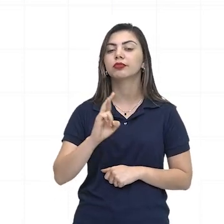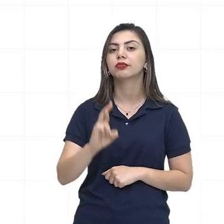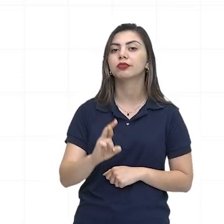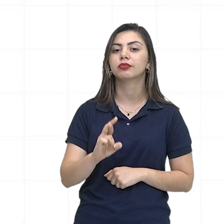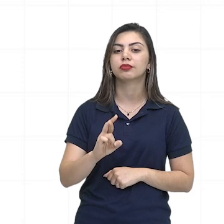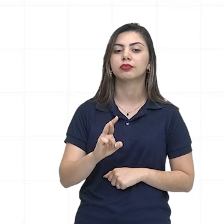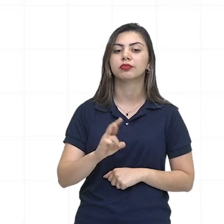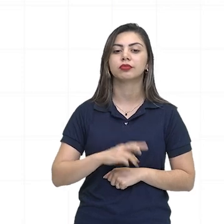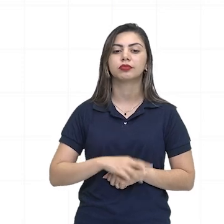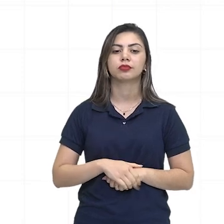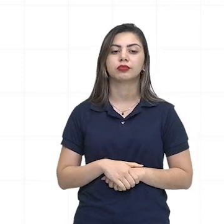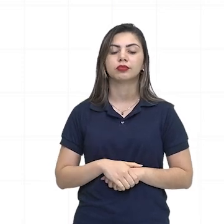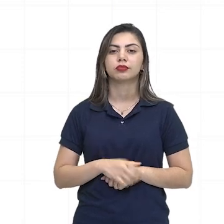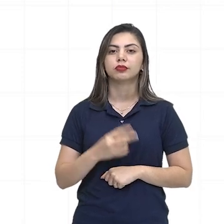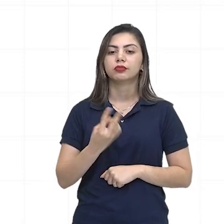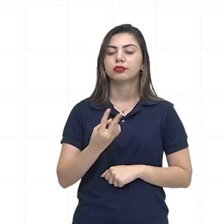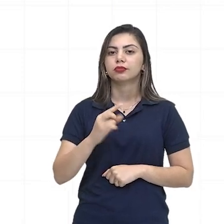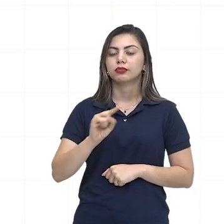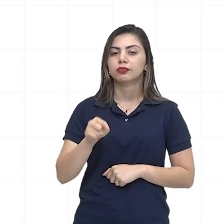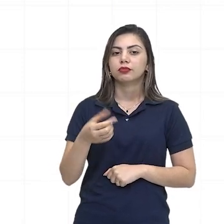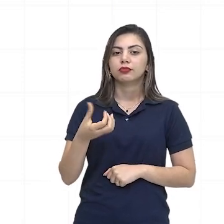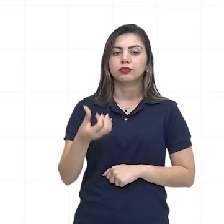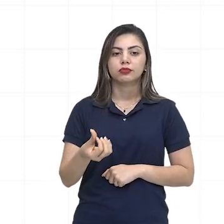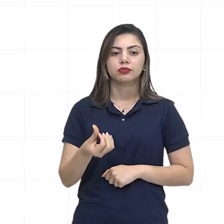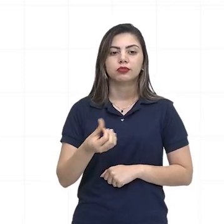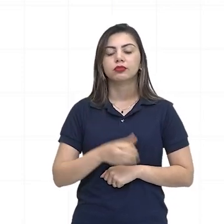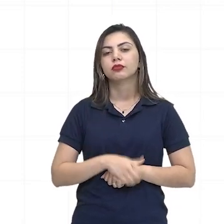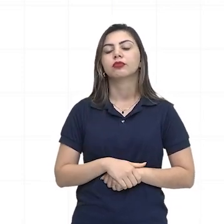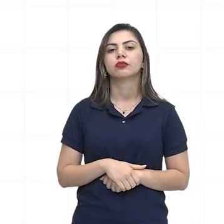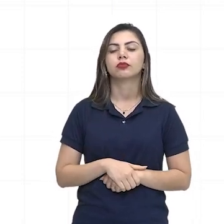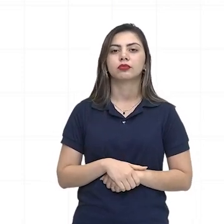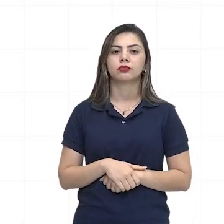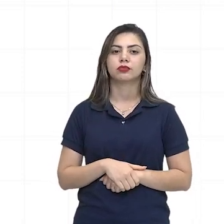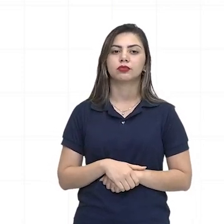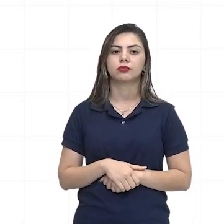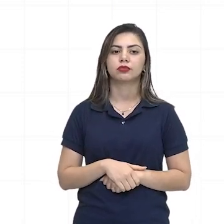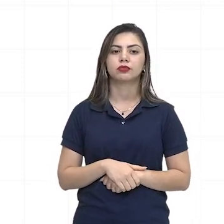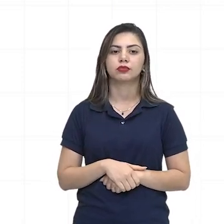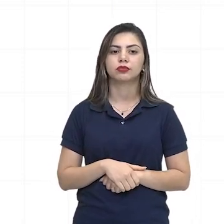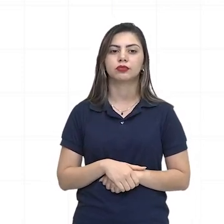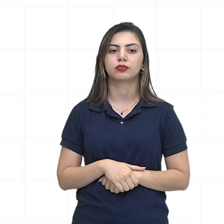igual a 2,6.